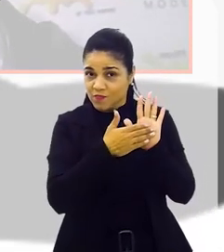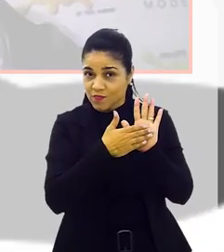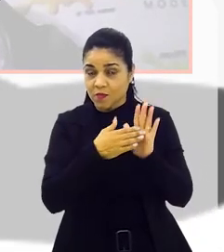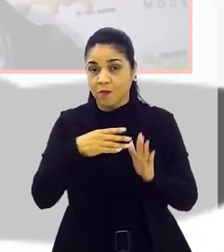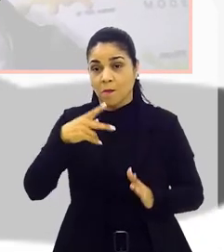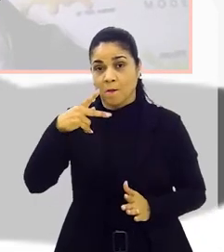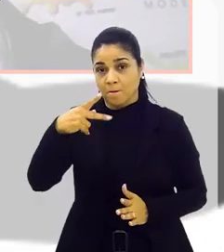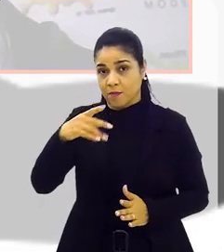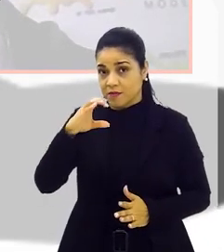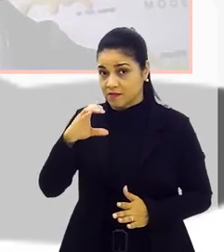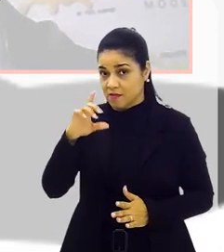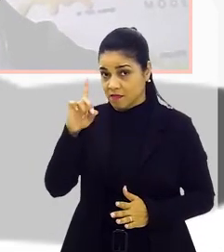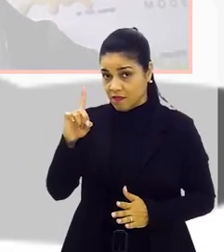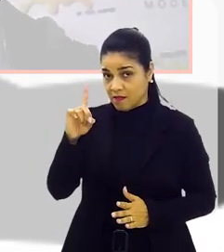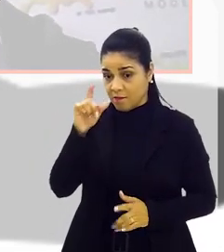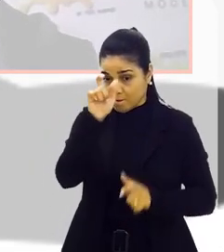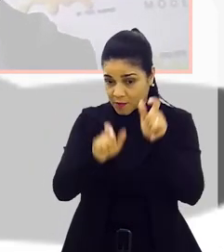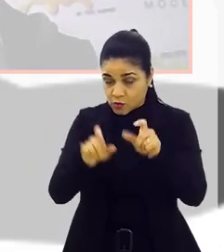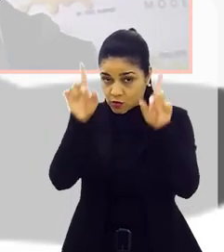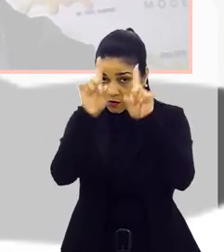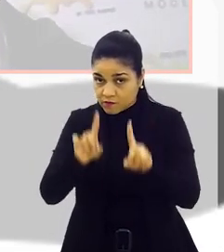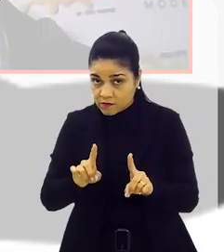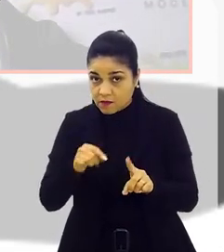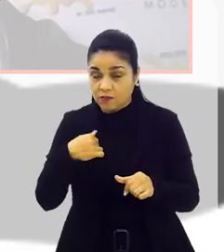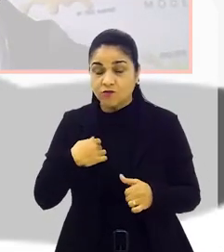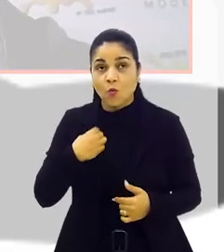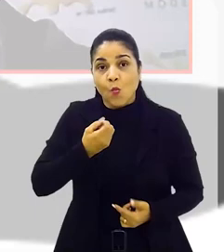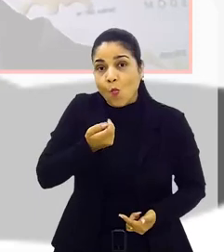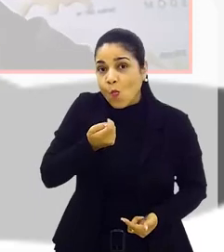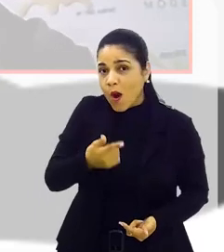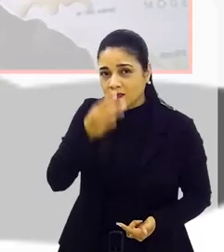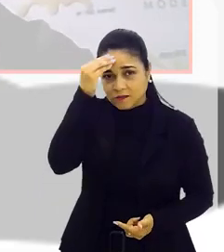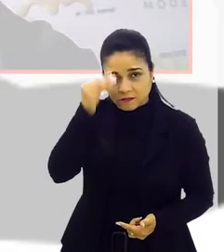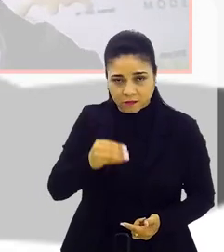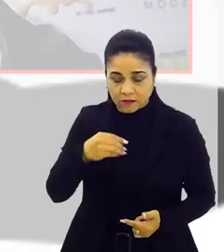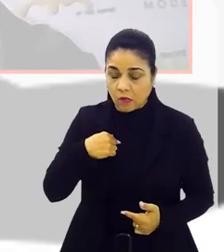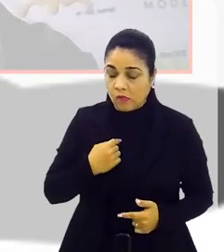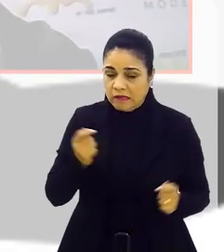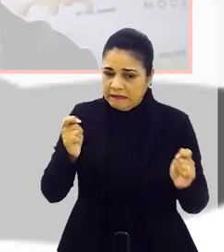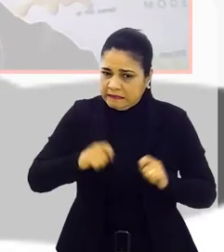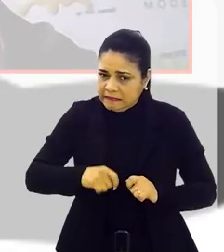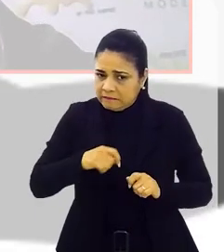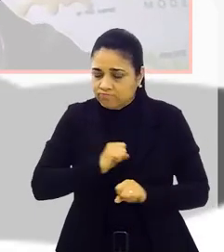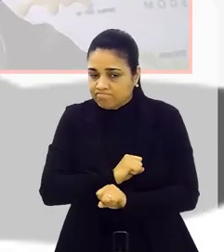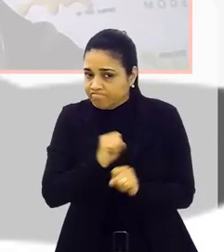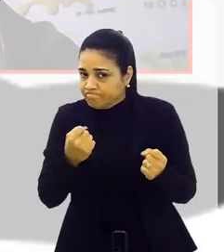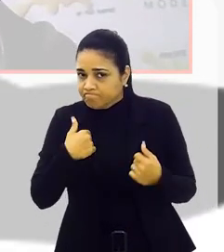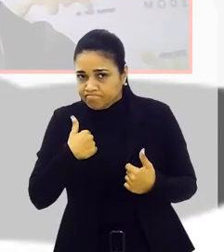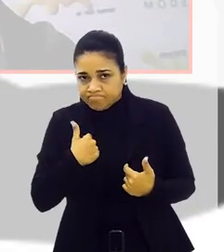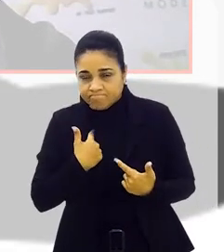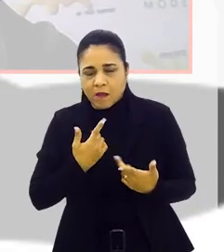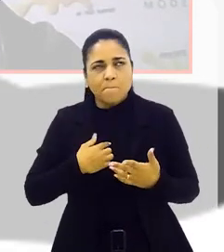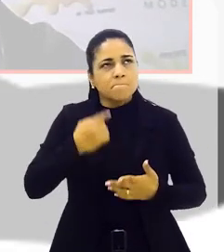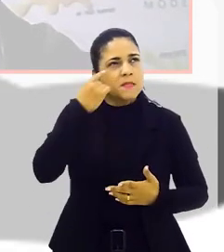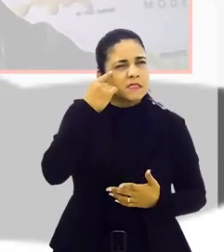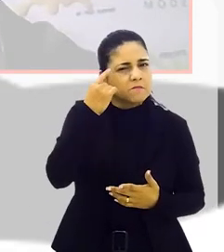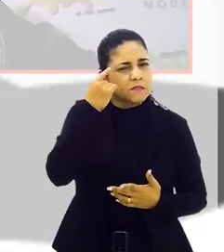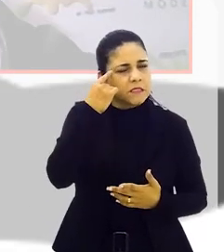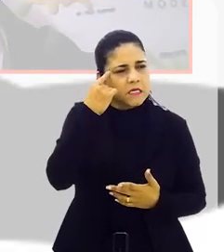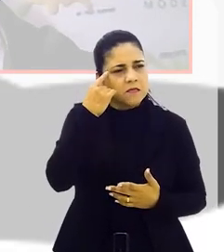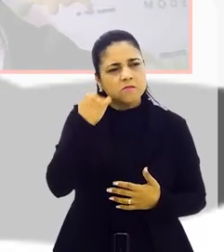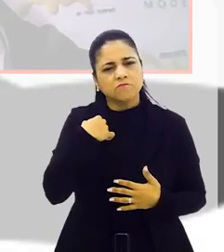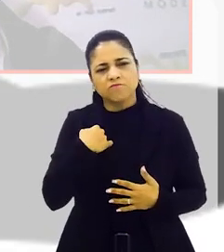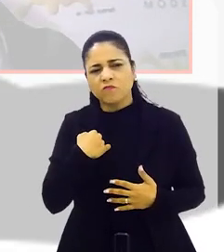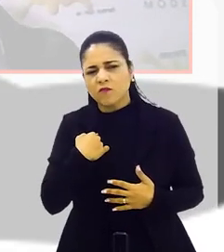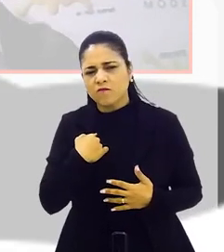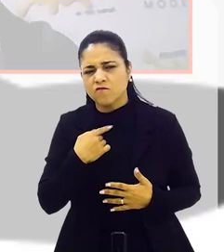essa proposta de colocar PCD na minha turma. Eu quase desisti, porque eu falei, eu acho que eu não sou capaz. Aí eu pensei, pensei, falei,